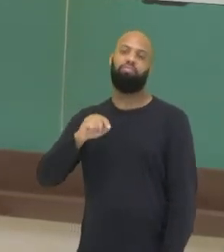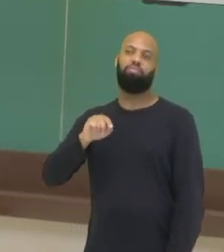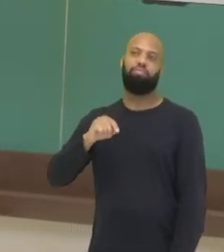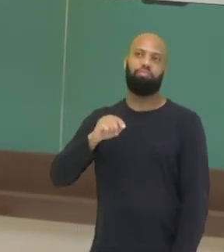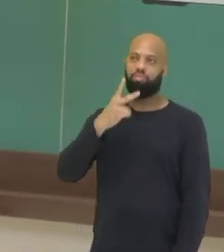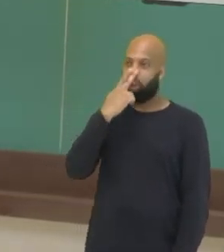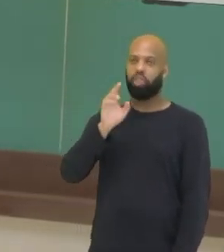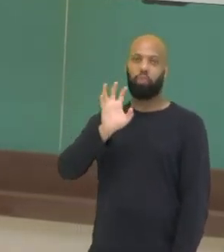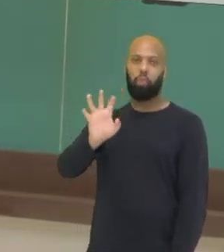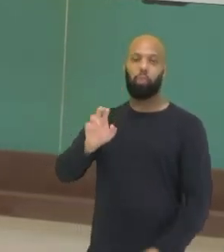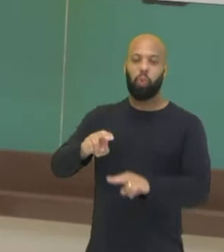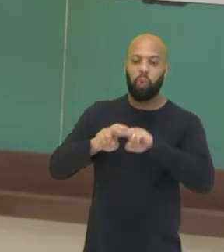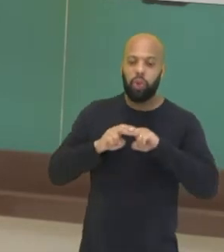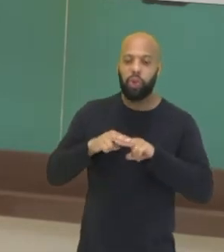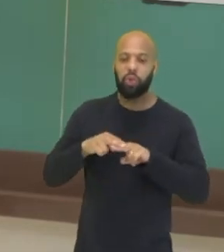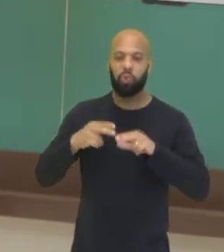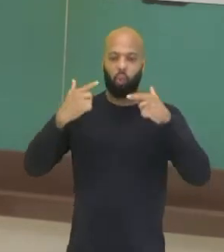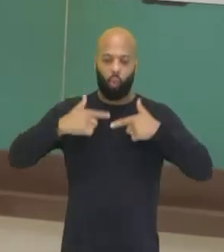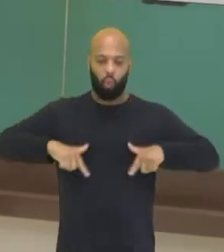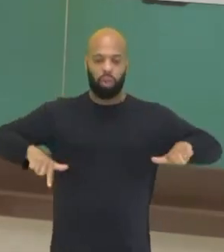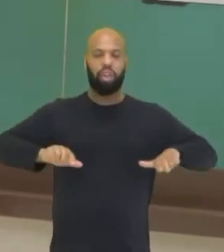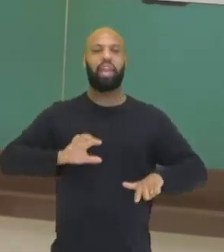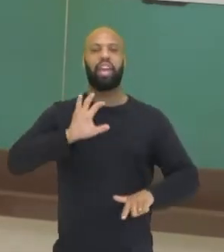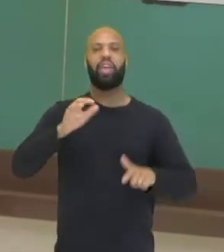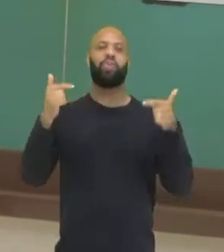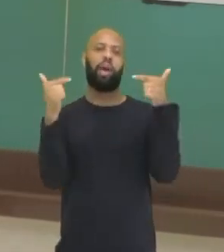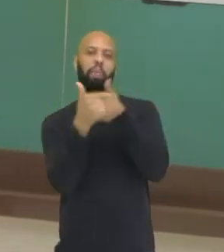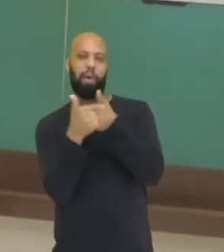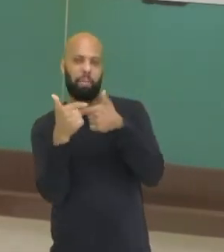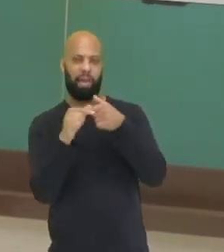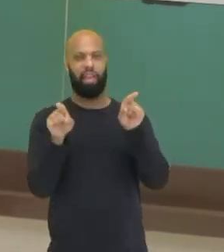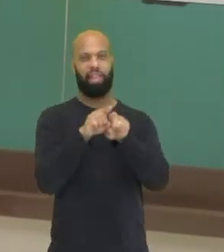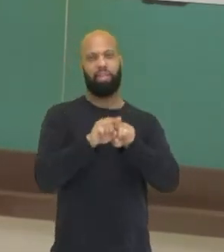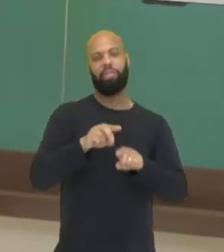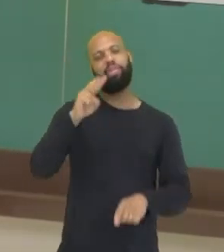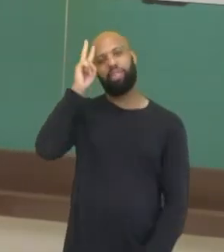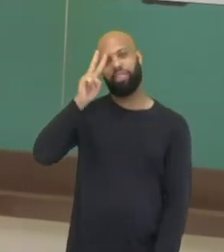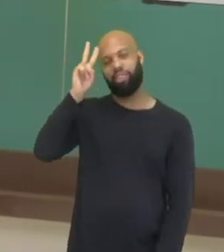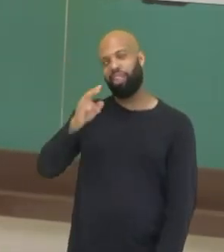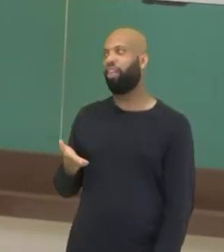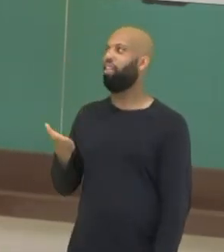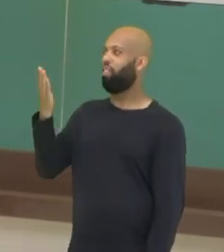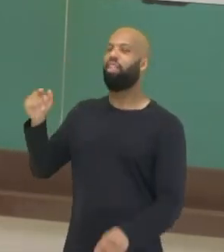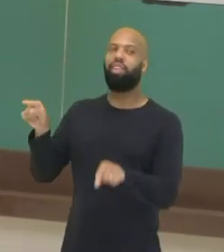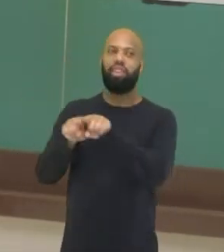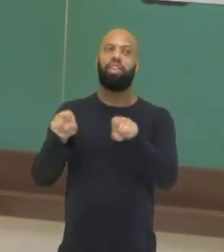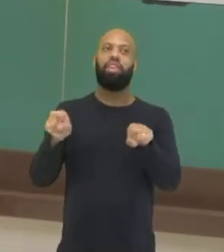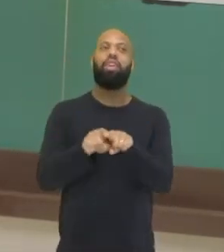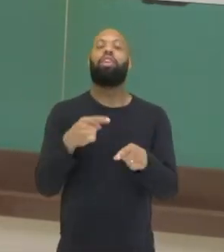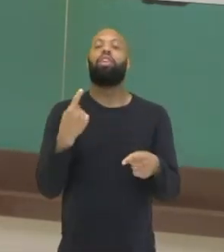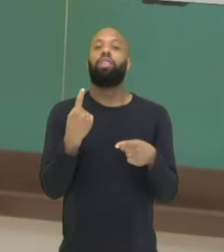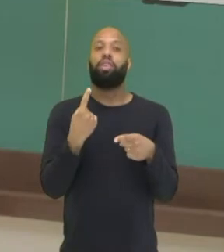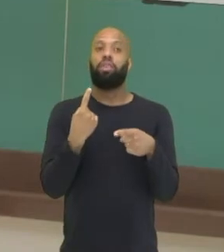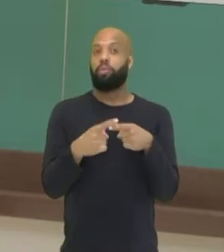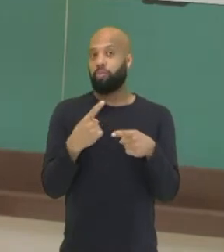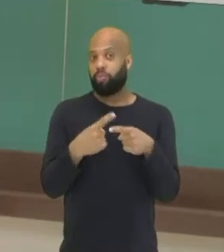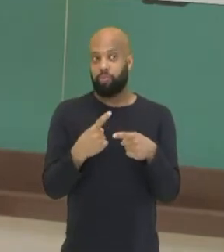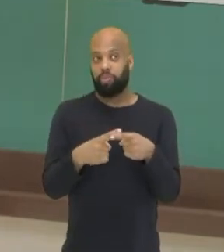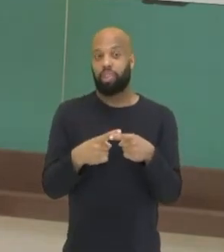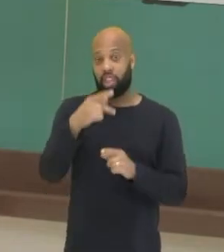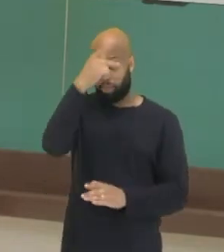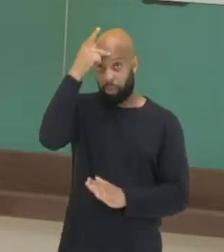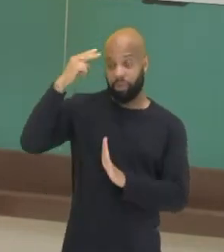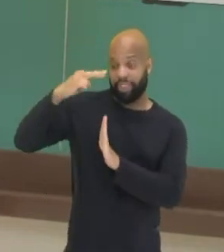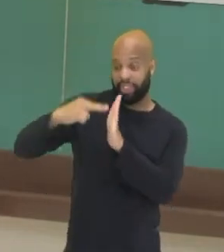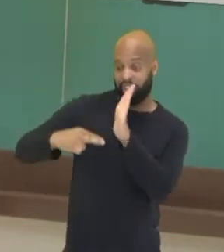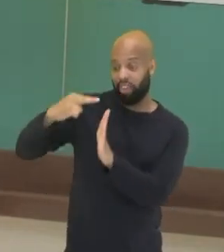ele se manteve neutro. Então, isso que dá graça, então, ao caos, né? Então, que o